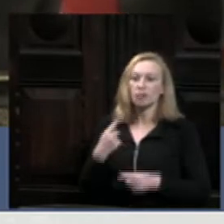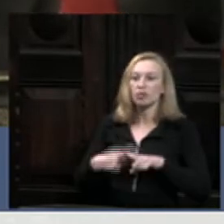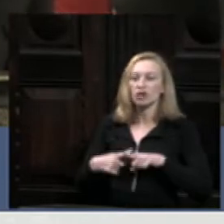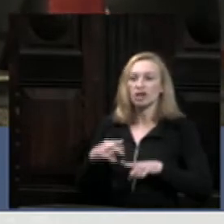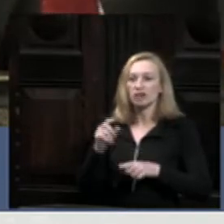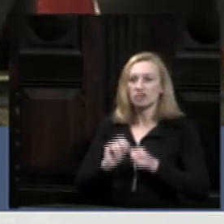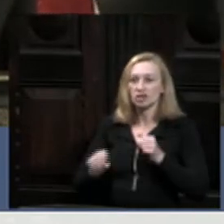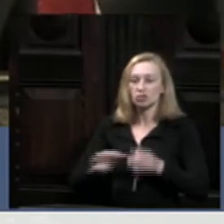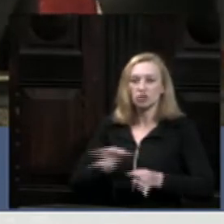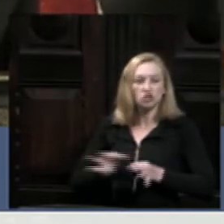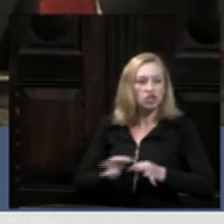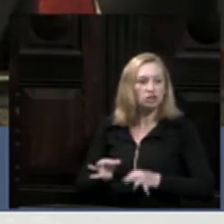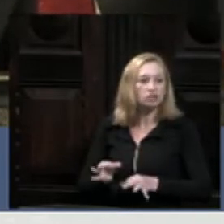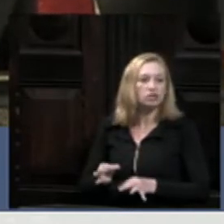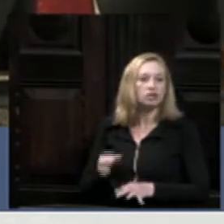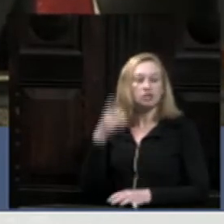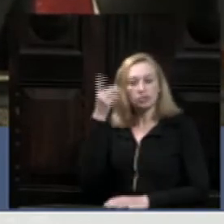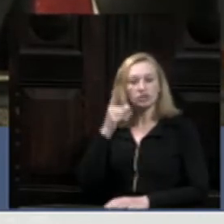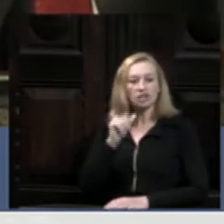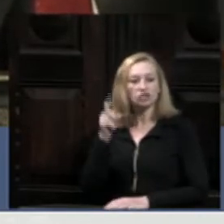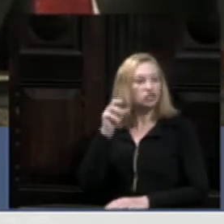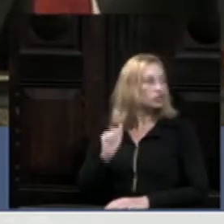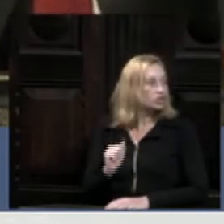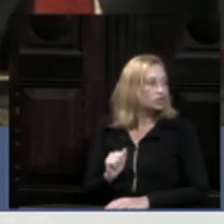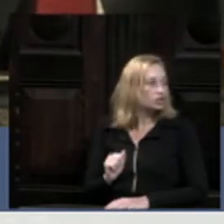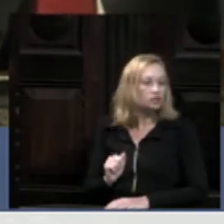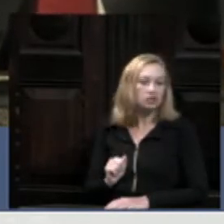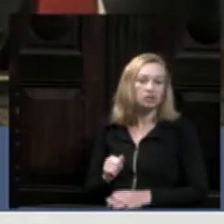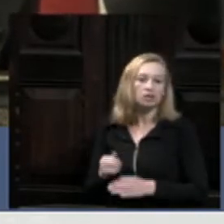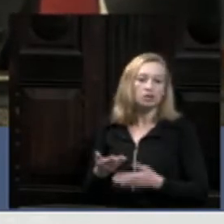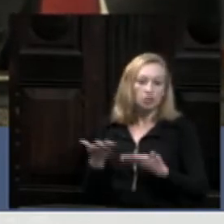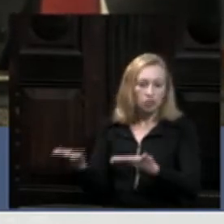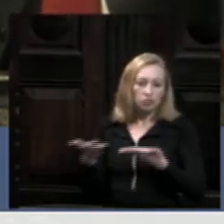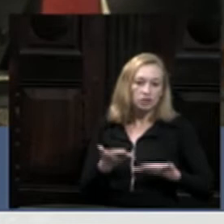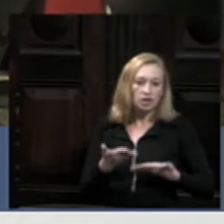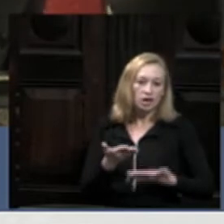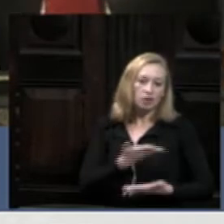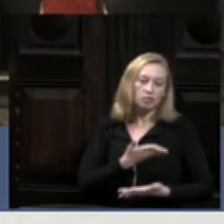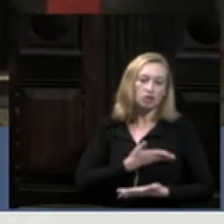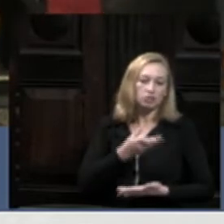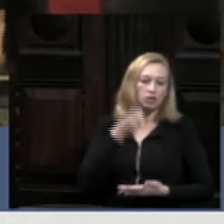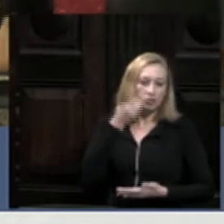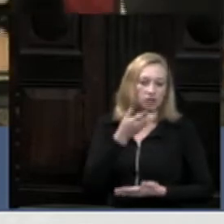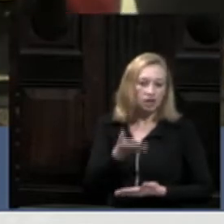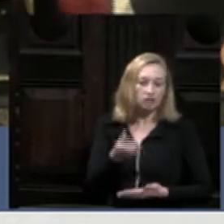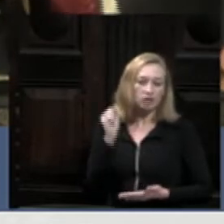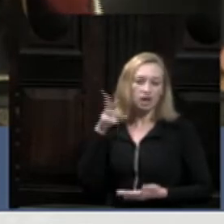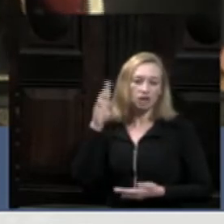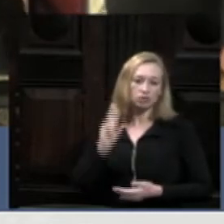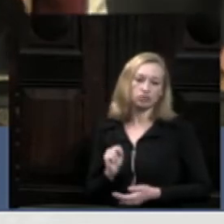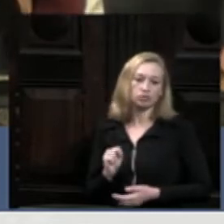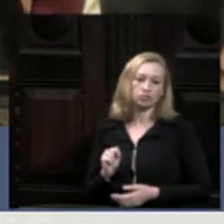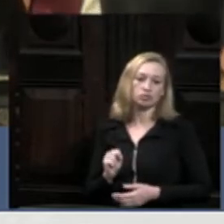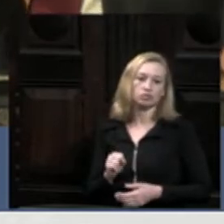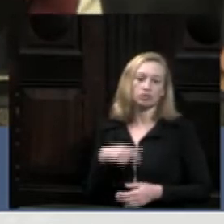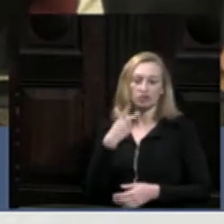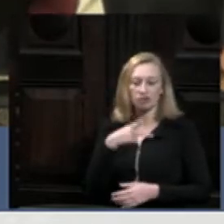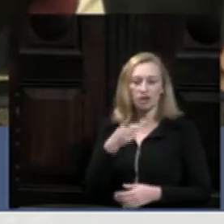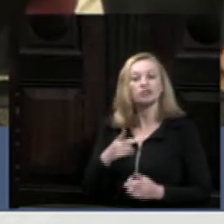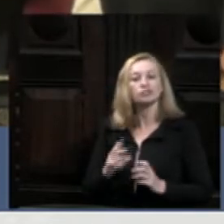projeto. Deputado Dica, a presidência convida o nobre deputado para... Convoca o nobre deputado Carlos Mink para aparecer